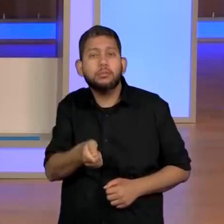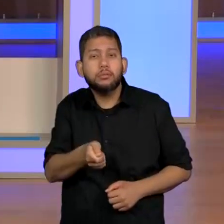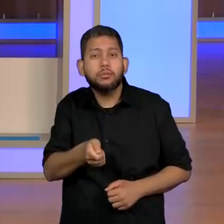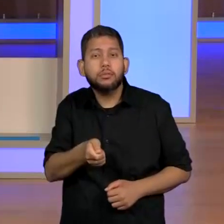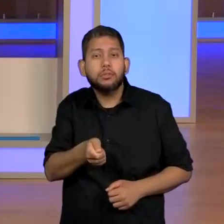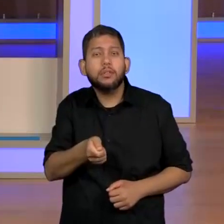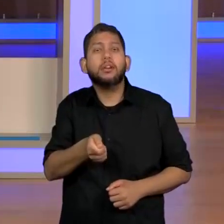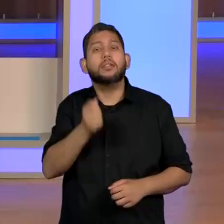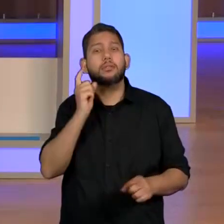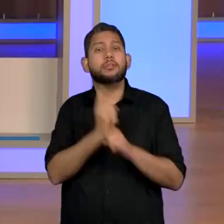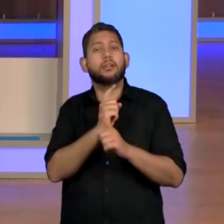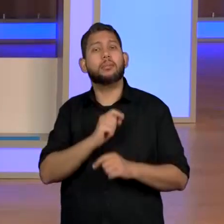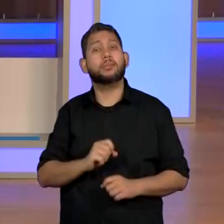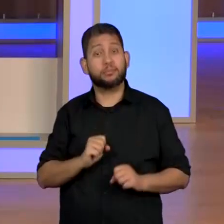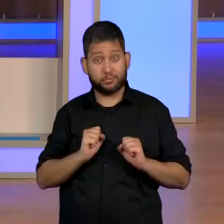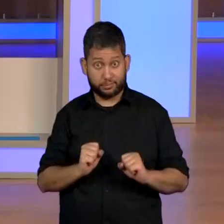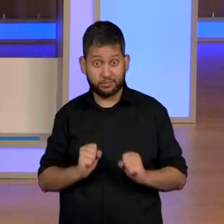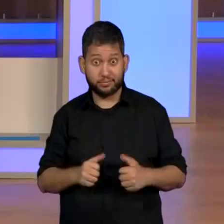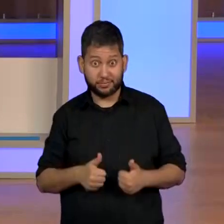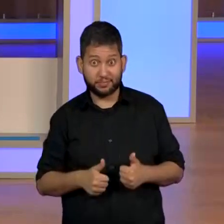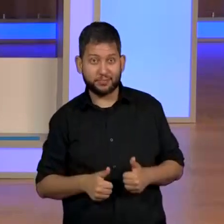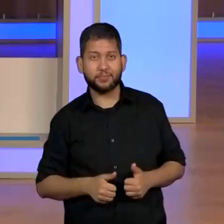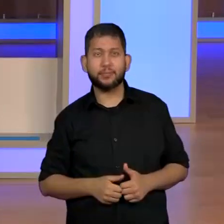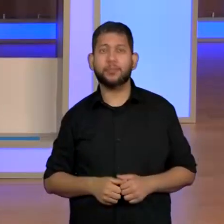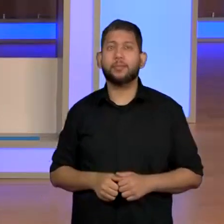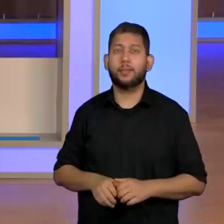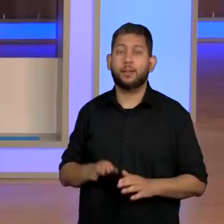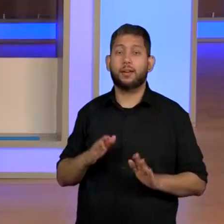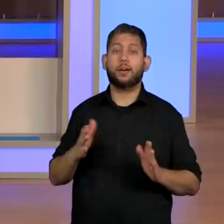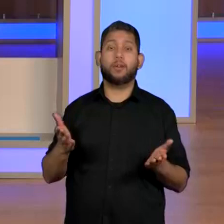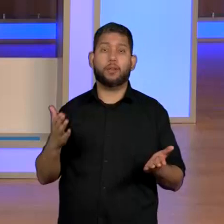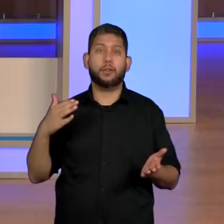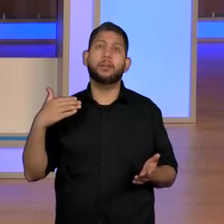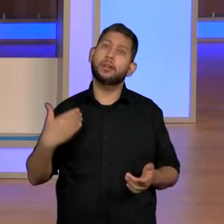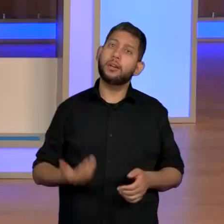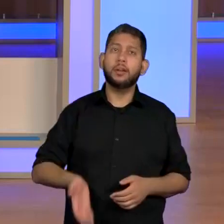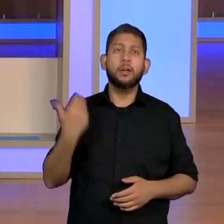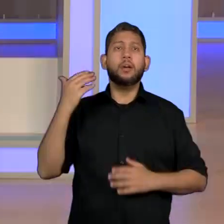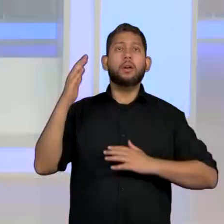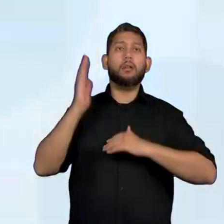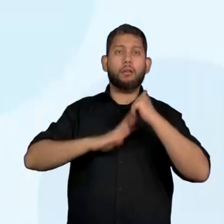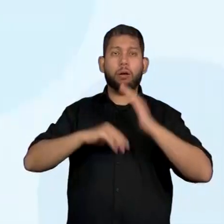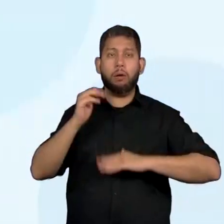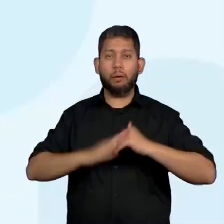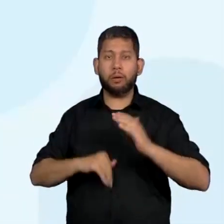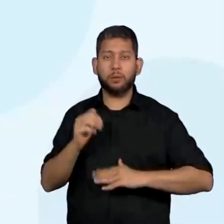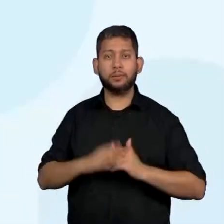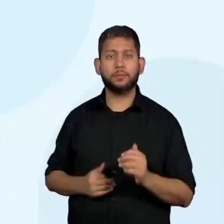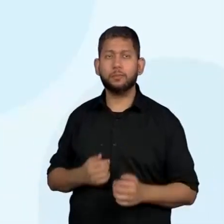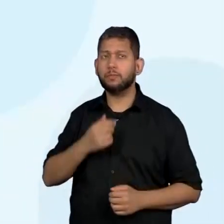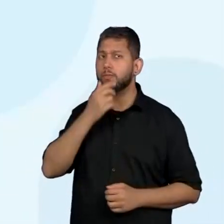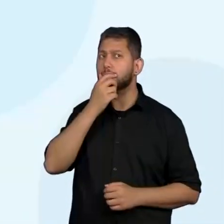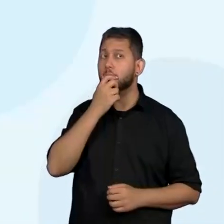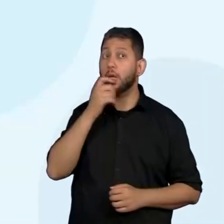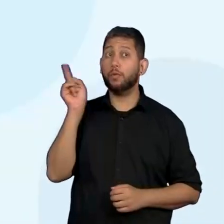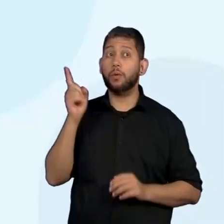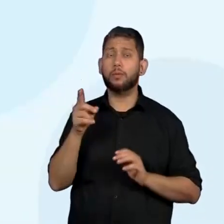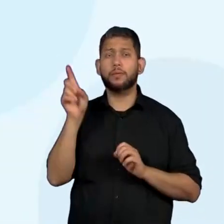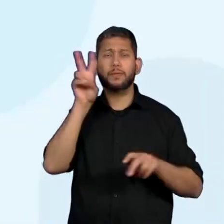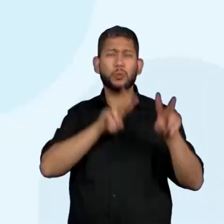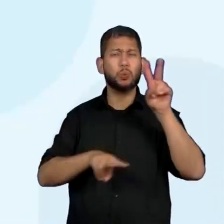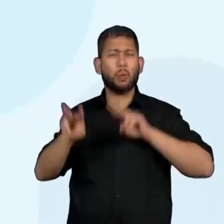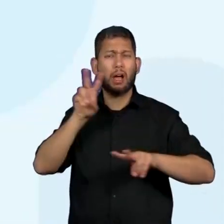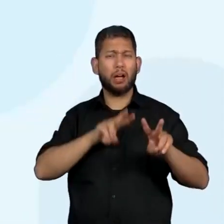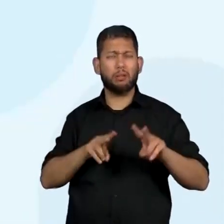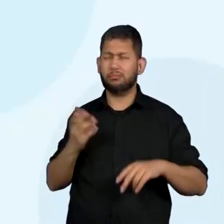muito bem pro pro Mas ó chega de conversa vamos para a mão na massa Bora olha só a partir dessas imagens Será que